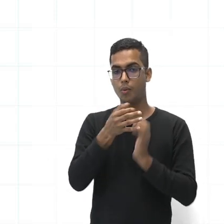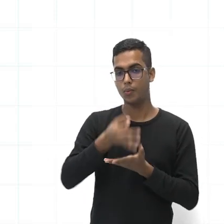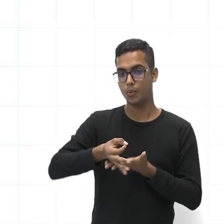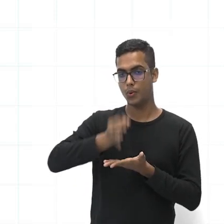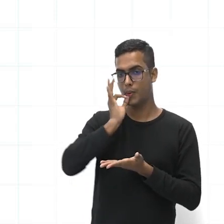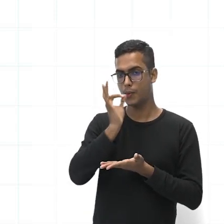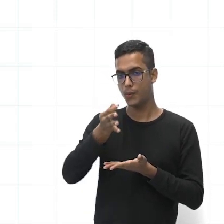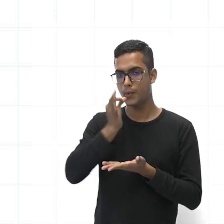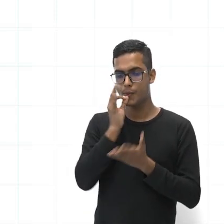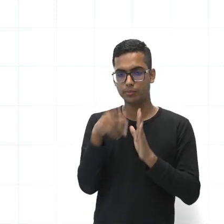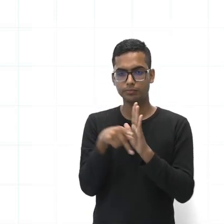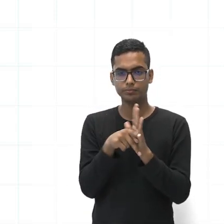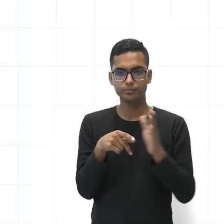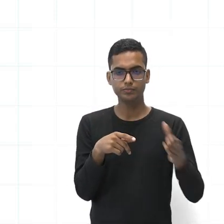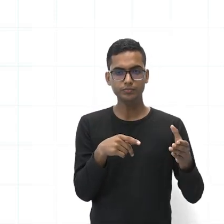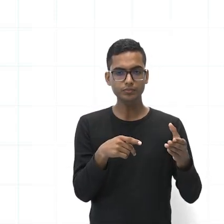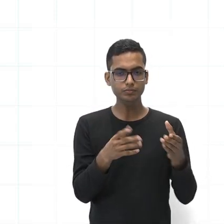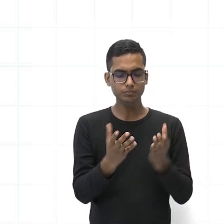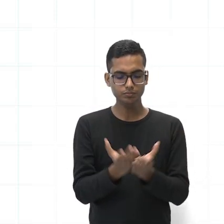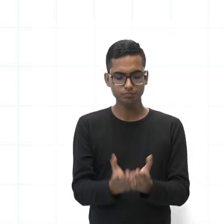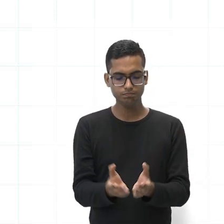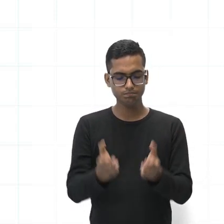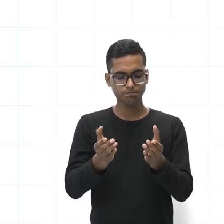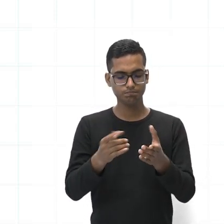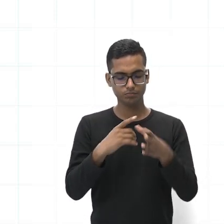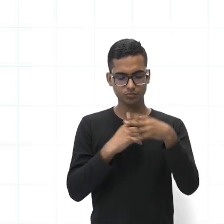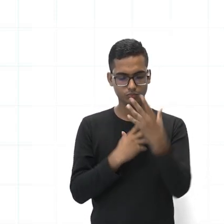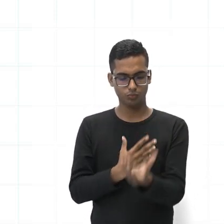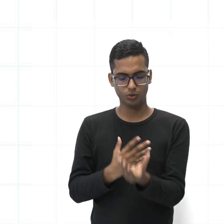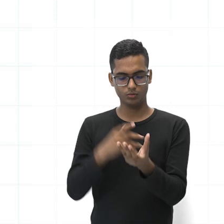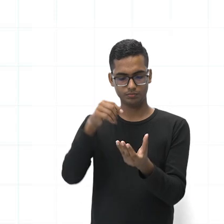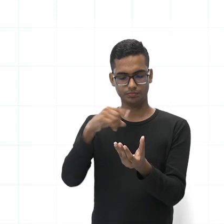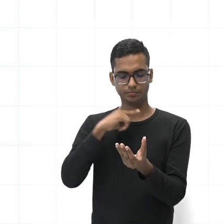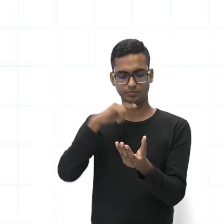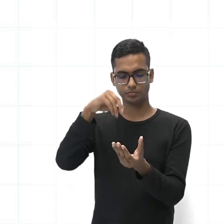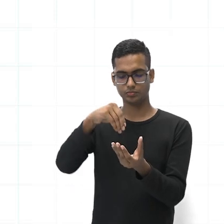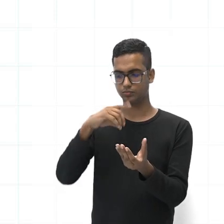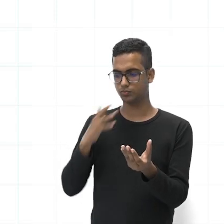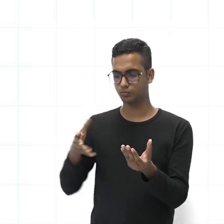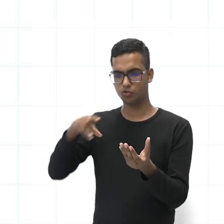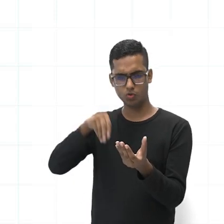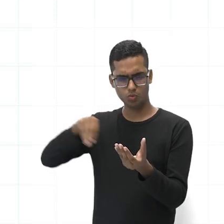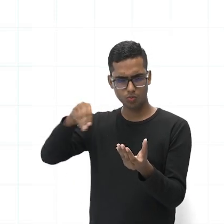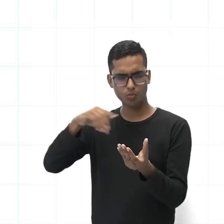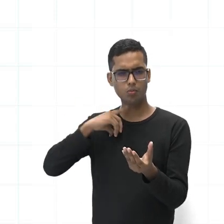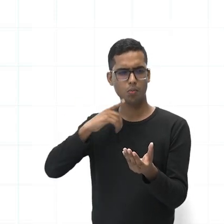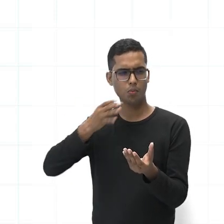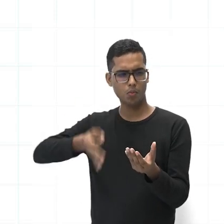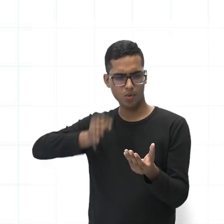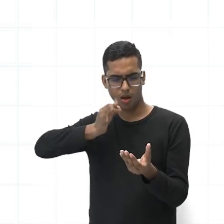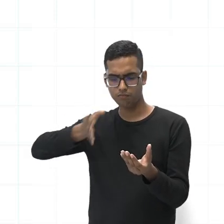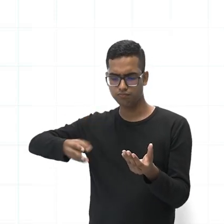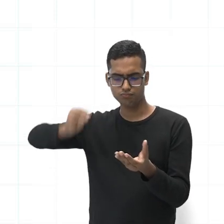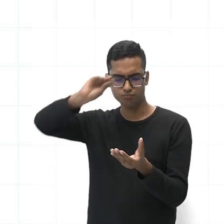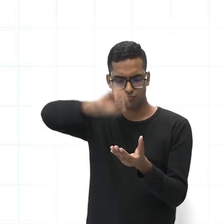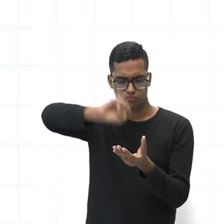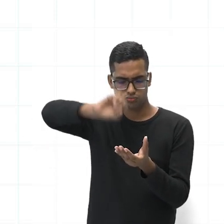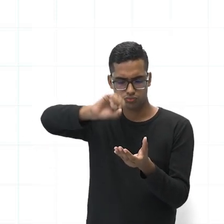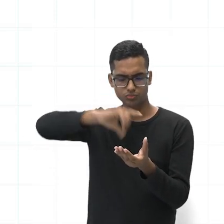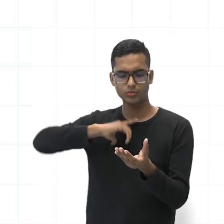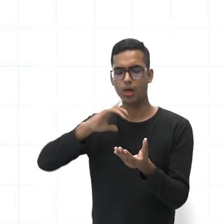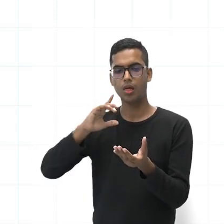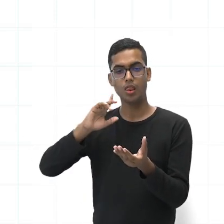líquido quente, né, no pó, e ali nós vamos ter o nosso cafezinho. Outro exemplo